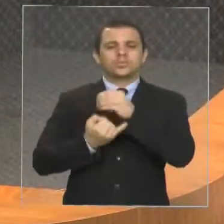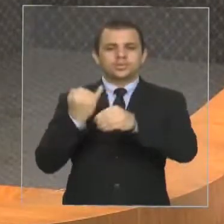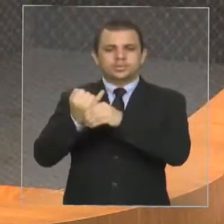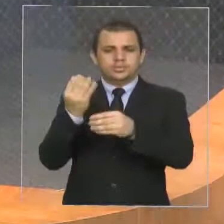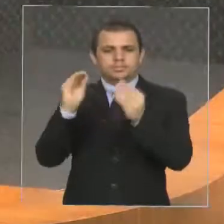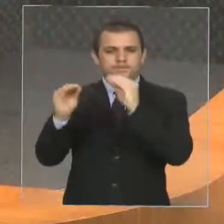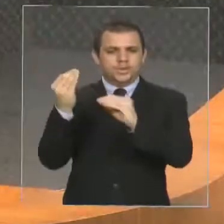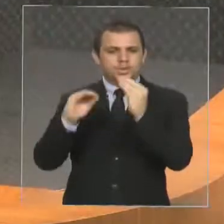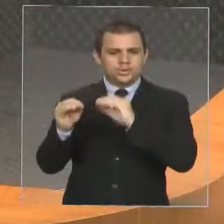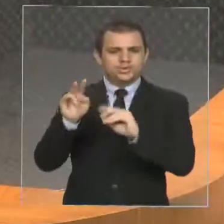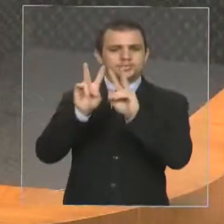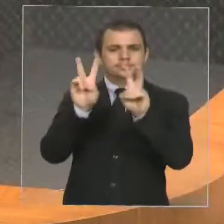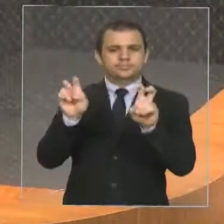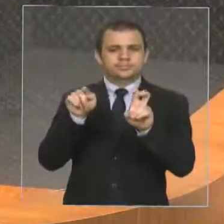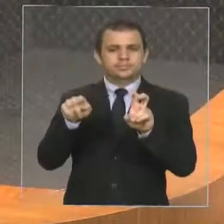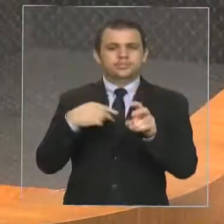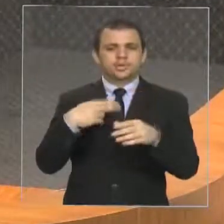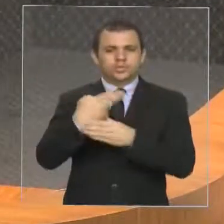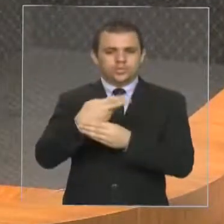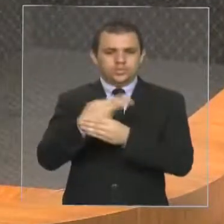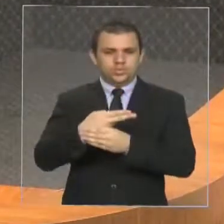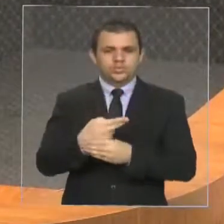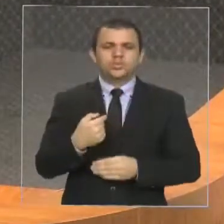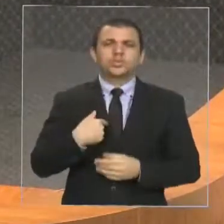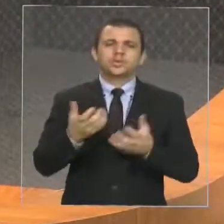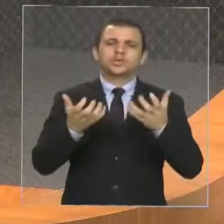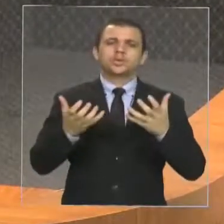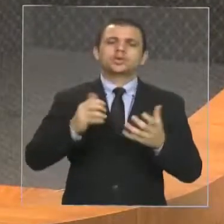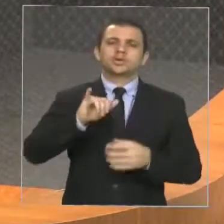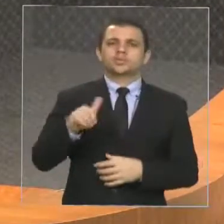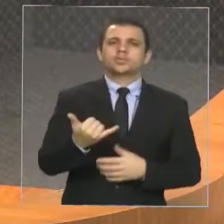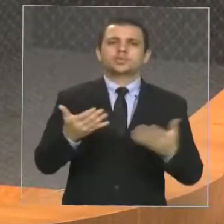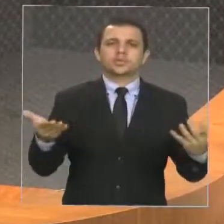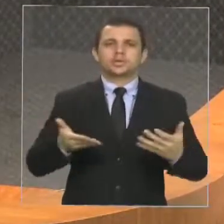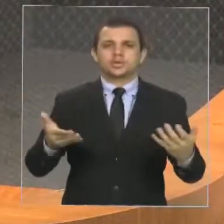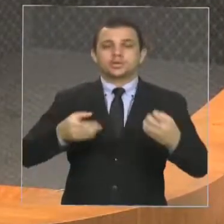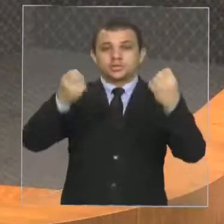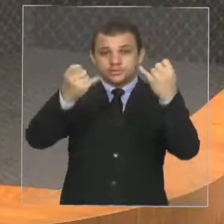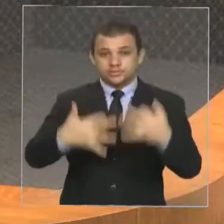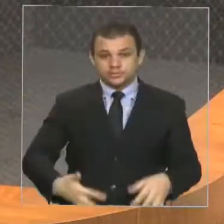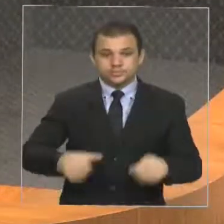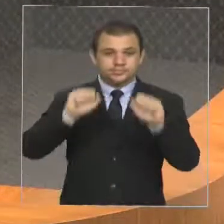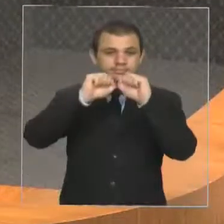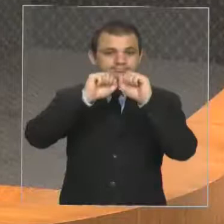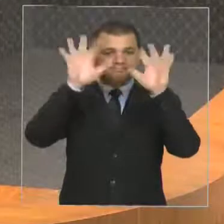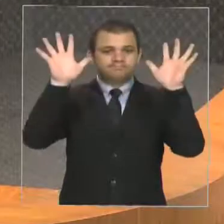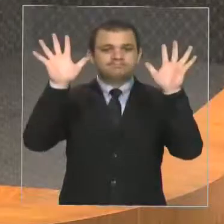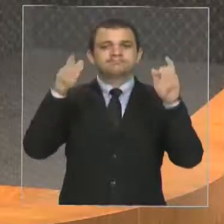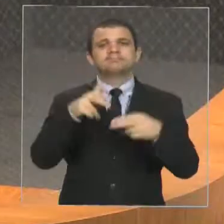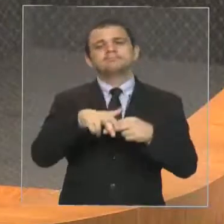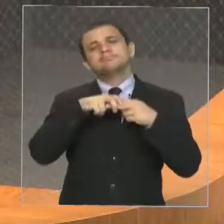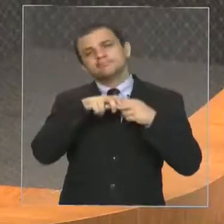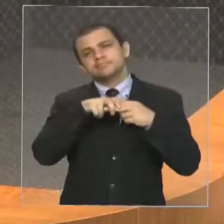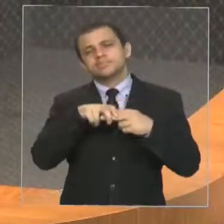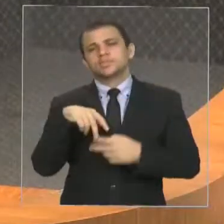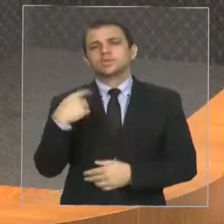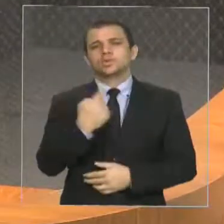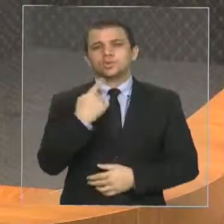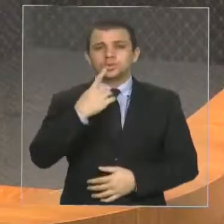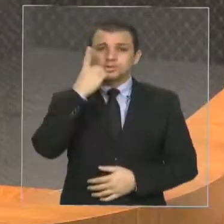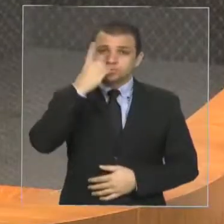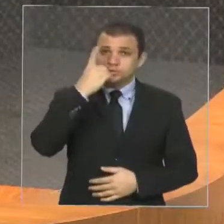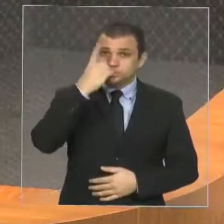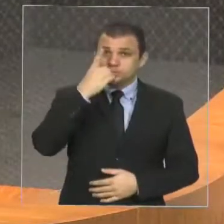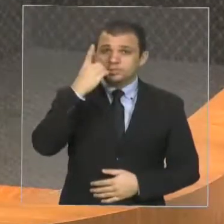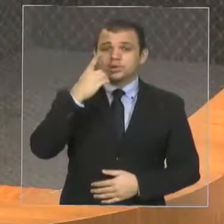sociais. E eu queria aproveitar essa oportunidade para que a gente esclarecesse, já que nós, deputados, estamos